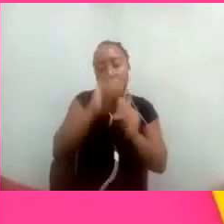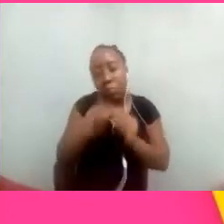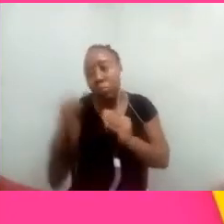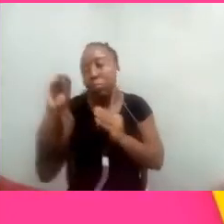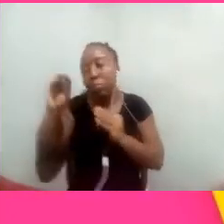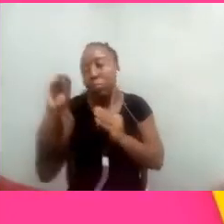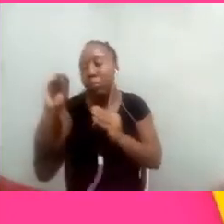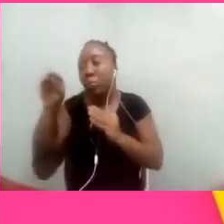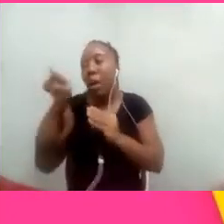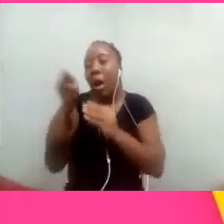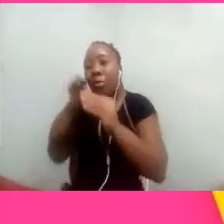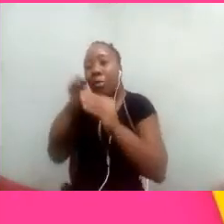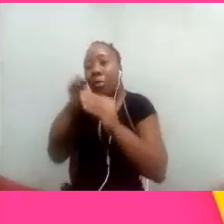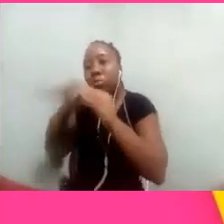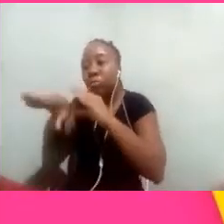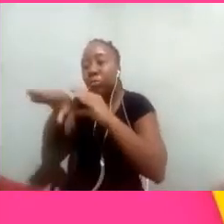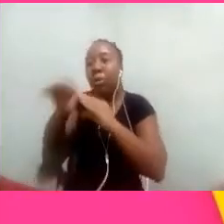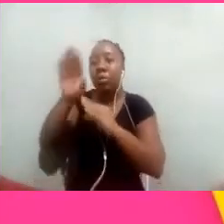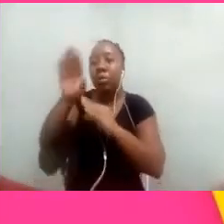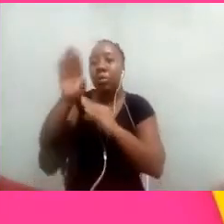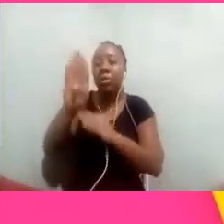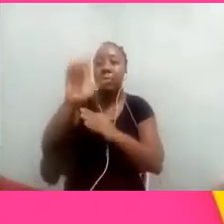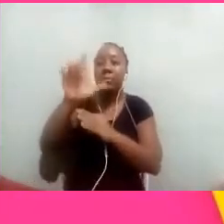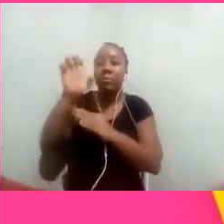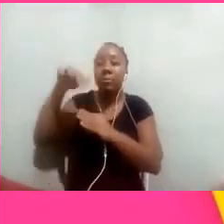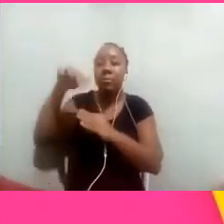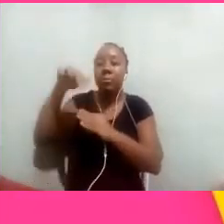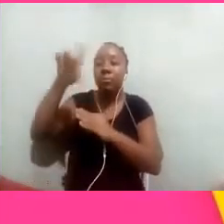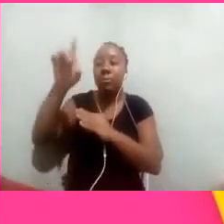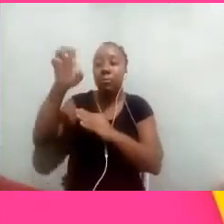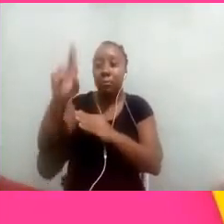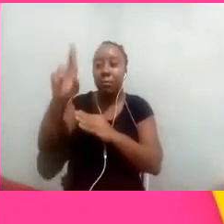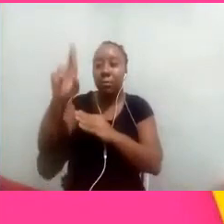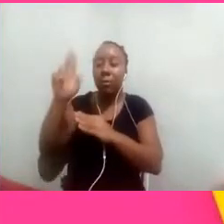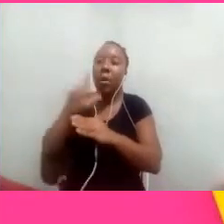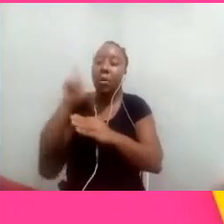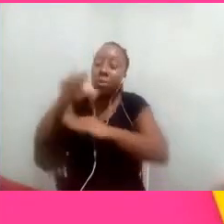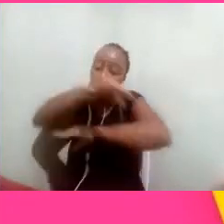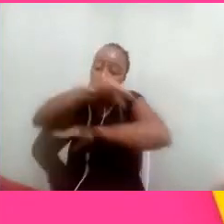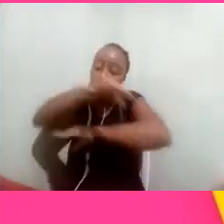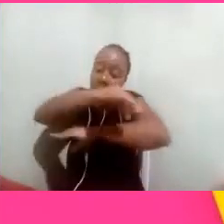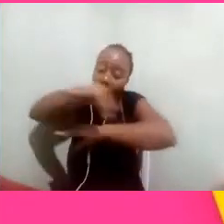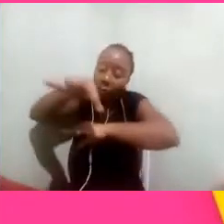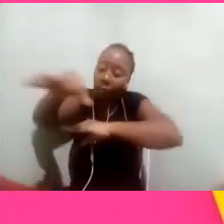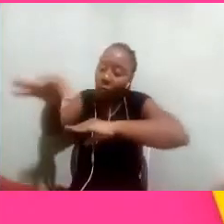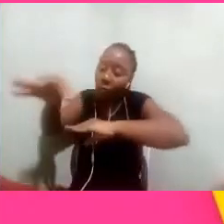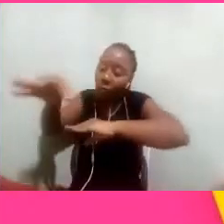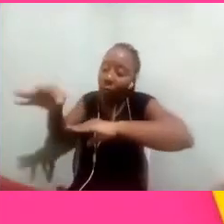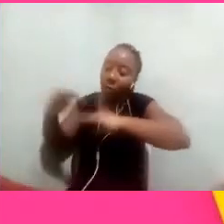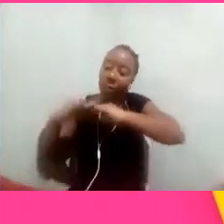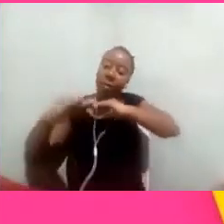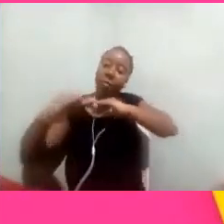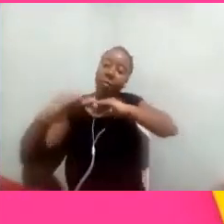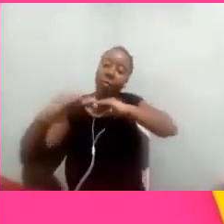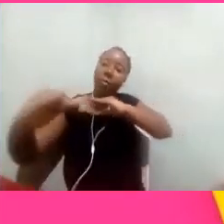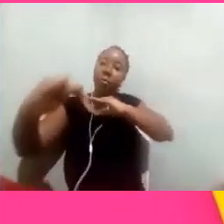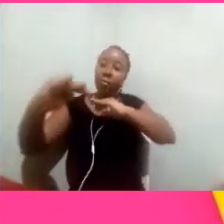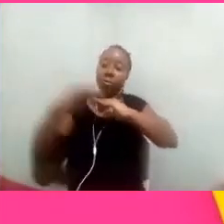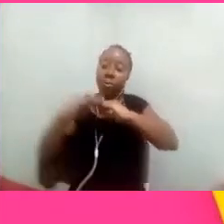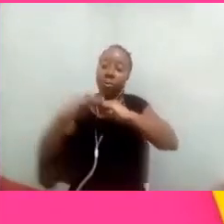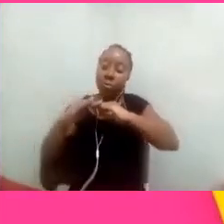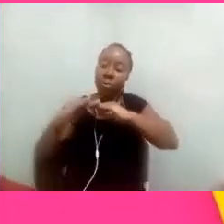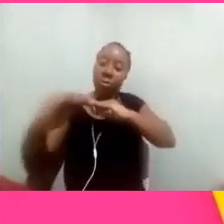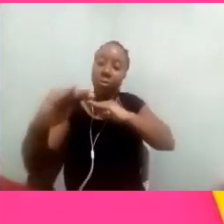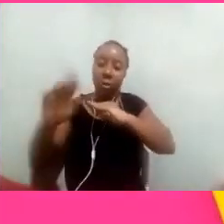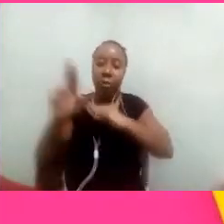fazer o recorte, né, que é a planificação do objeto. E aí eu fazia a planificação no Blender, mas